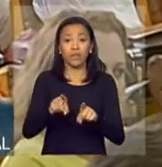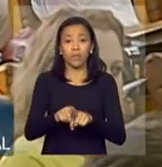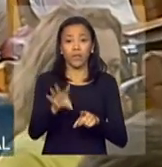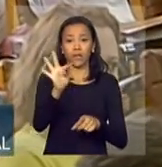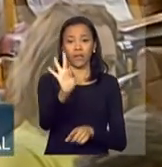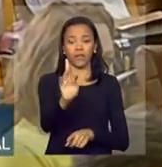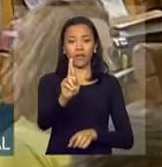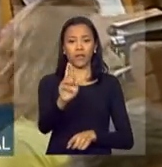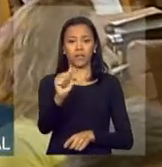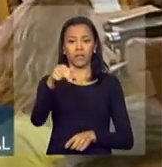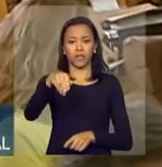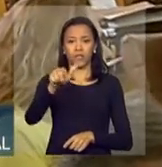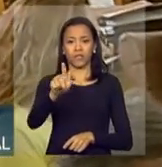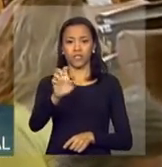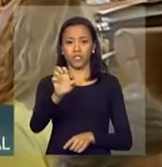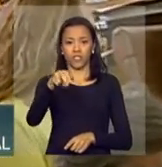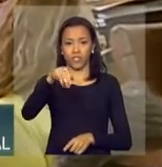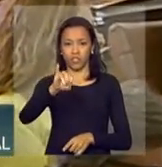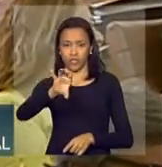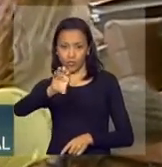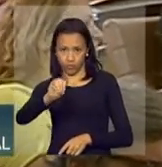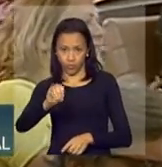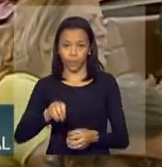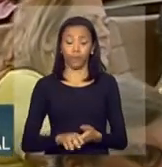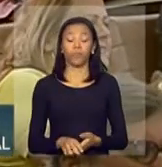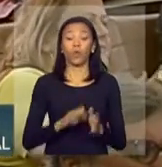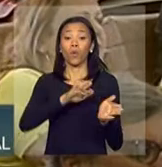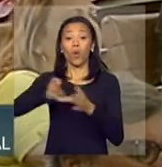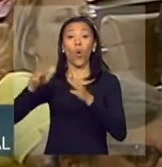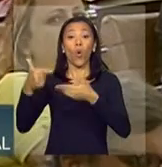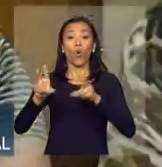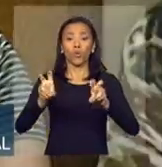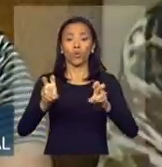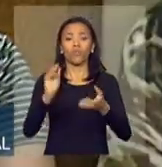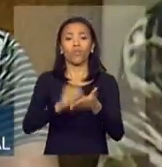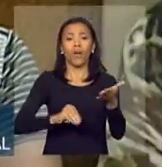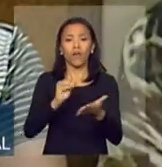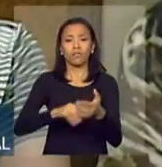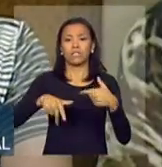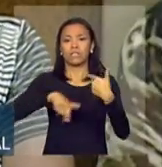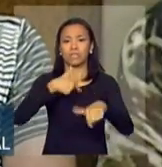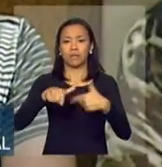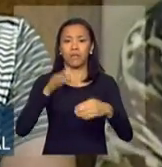Ausência de ações para as mulheres urbanas. Não consta